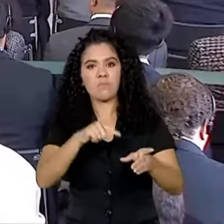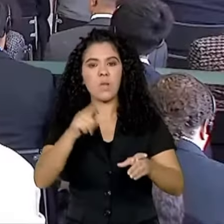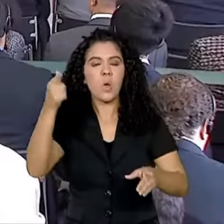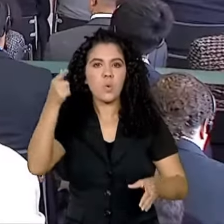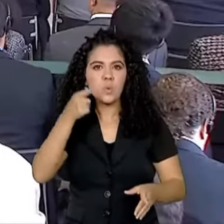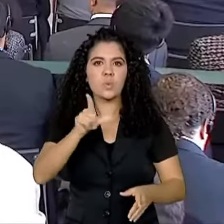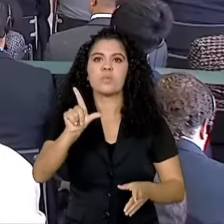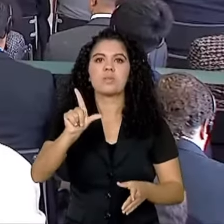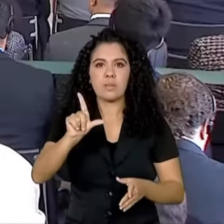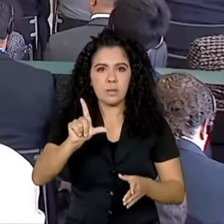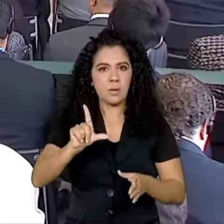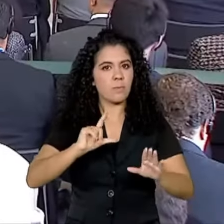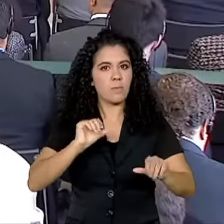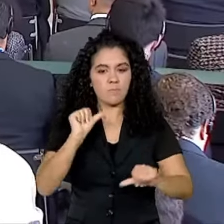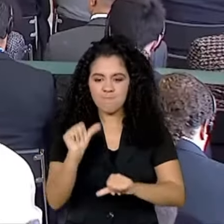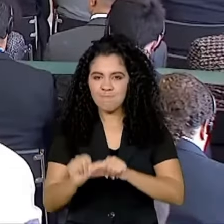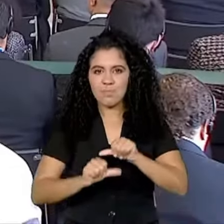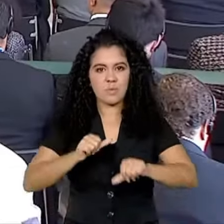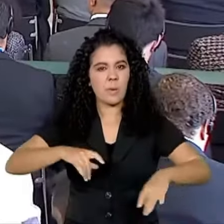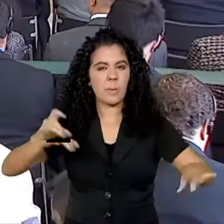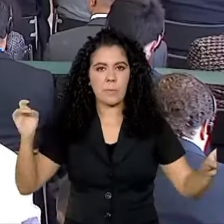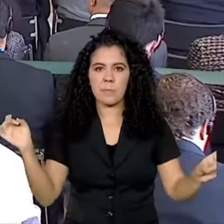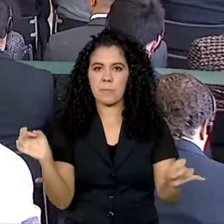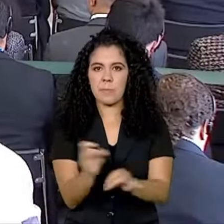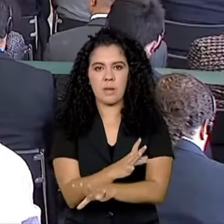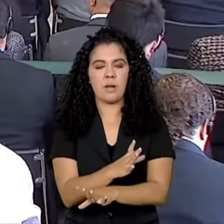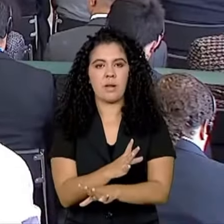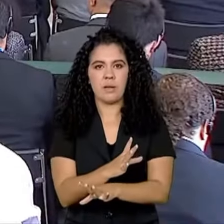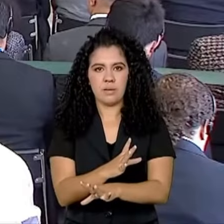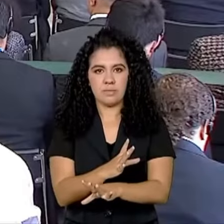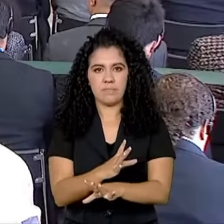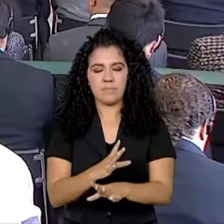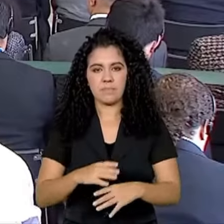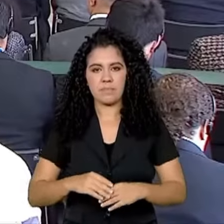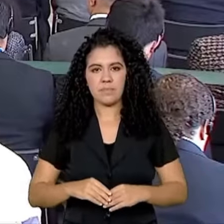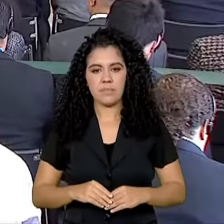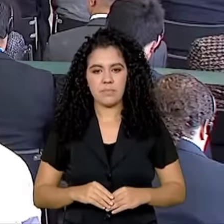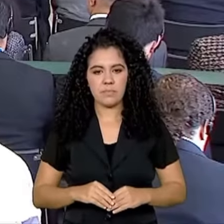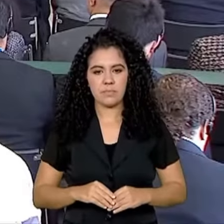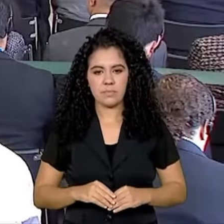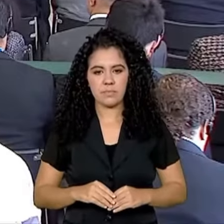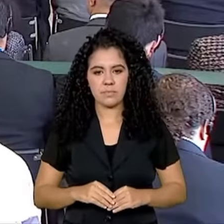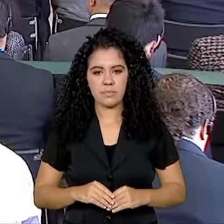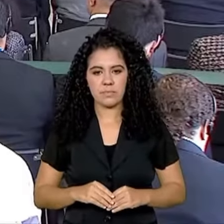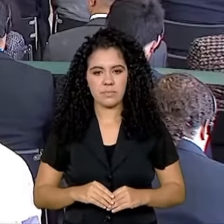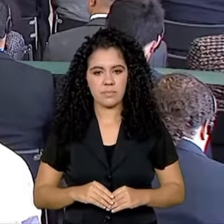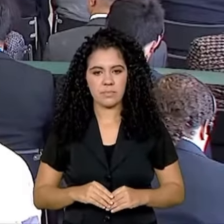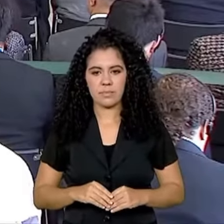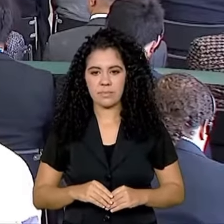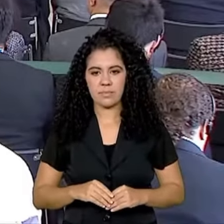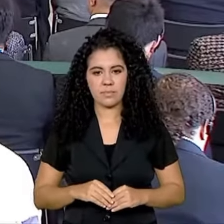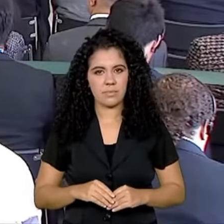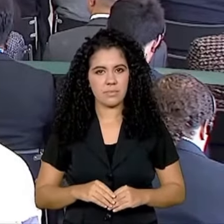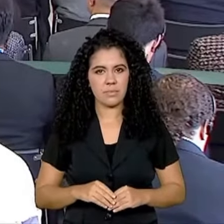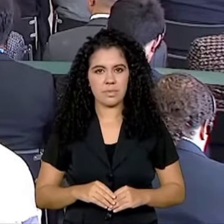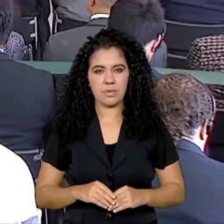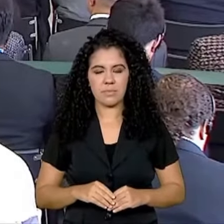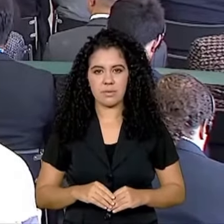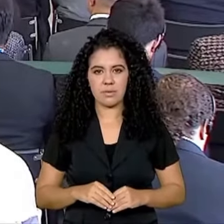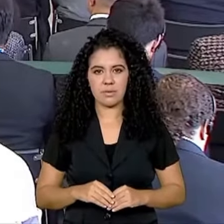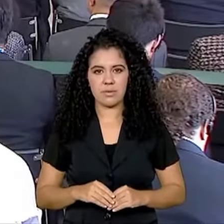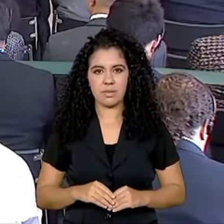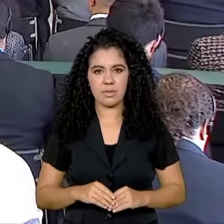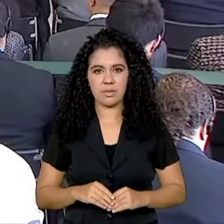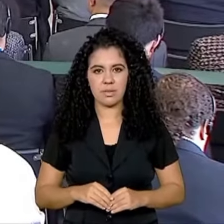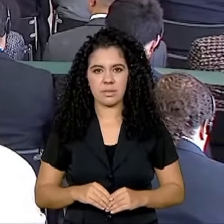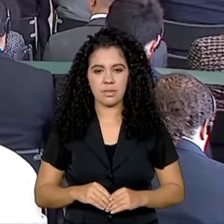plenamente e integralmente todos os equilíbrios précisément font la force de ces systèmes que nous partageons. Nous